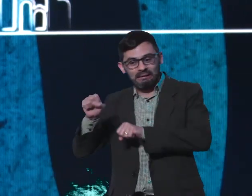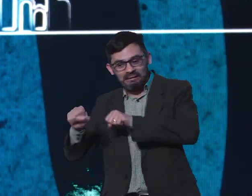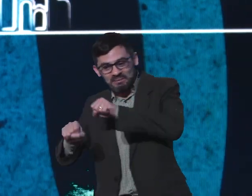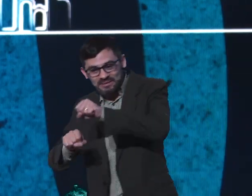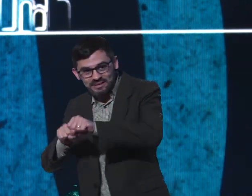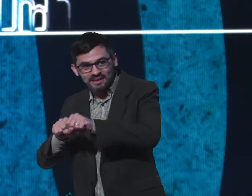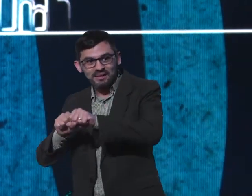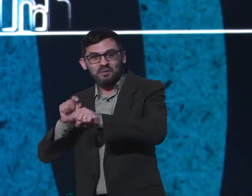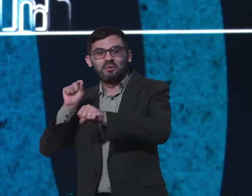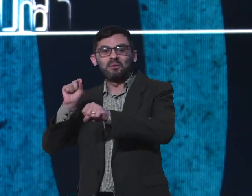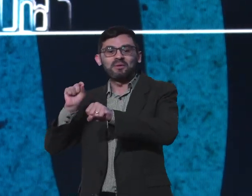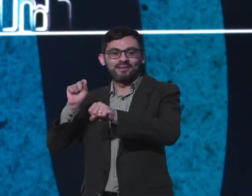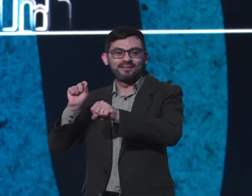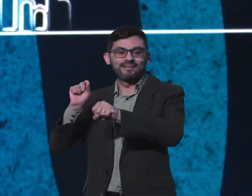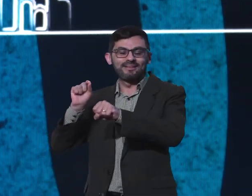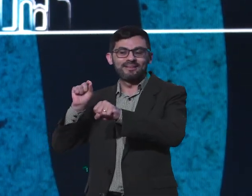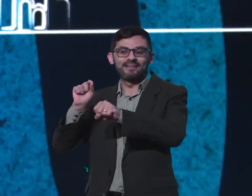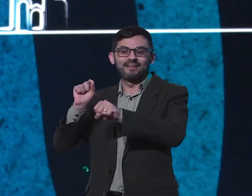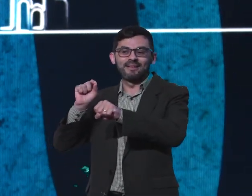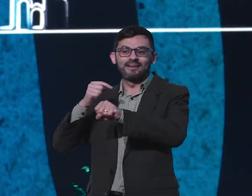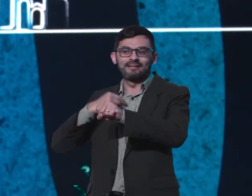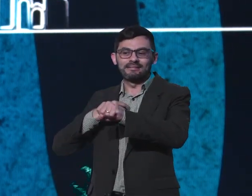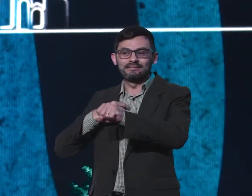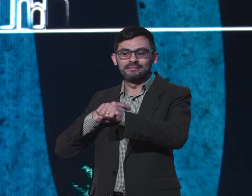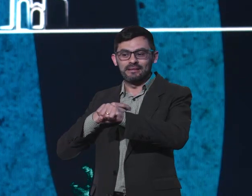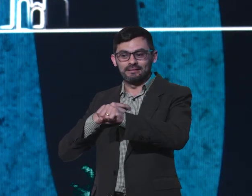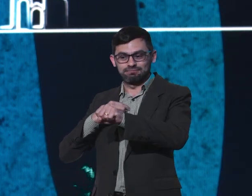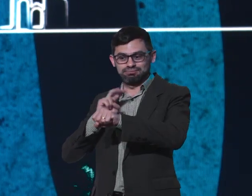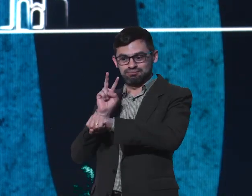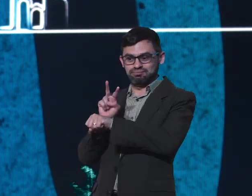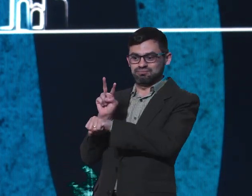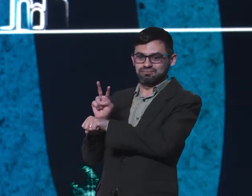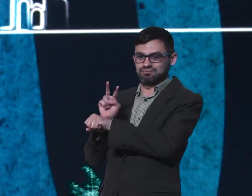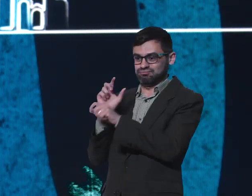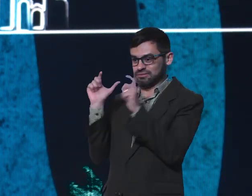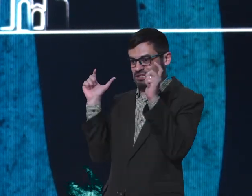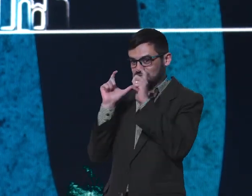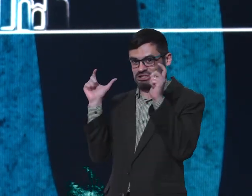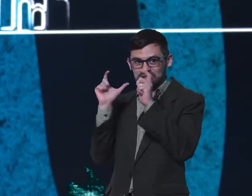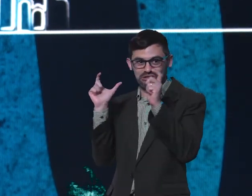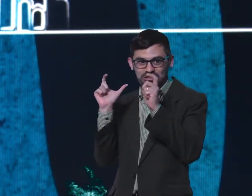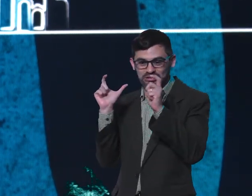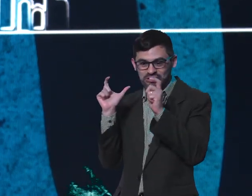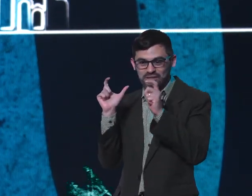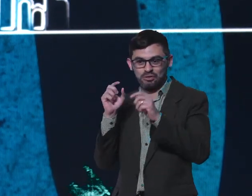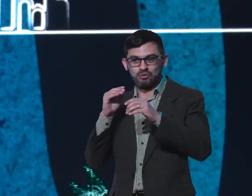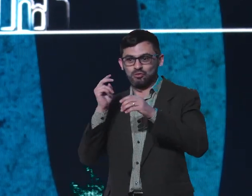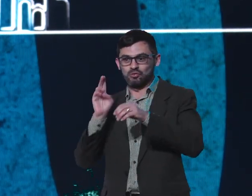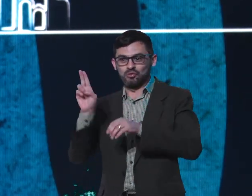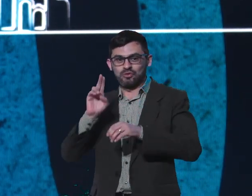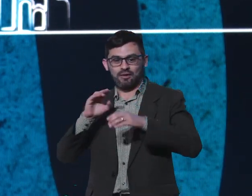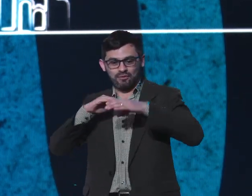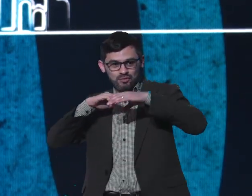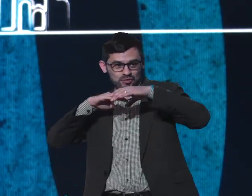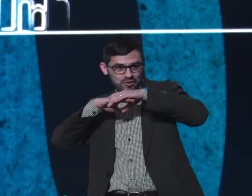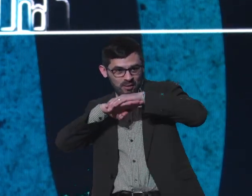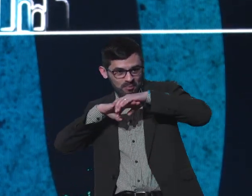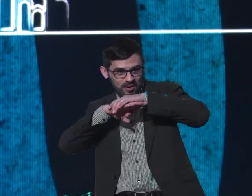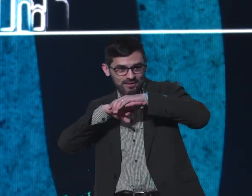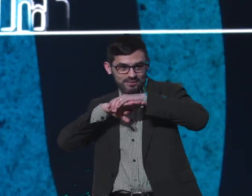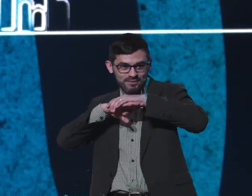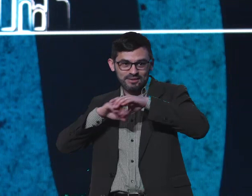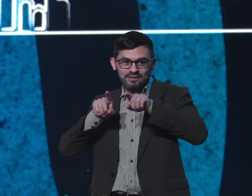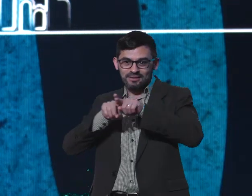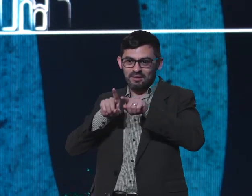bicicleta, eu tomava cuidado. Eu não andava mais descalço, eu não